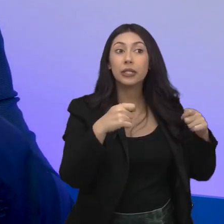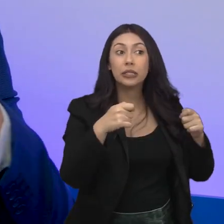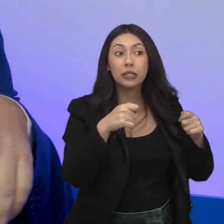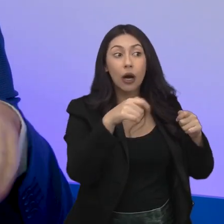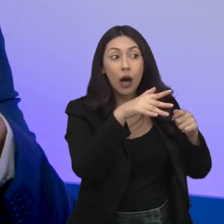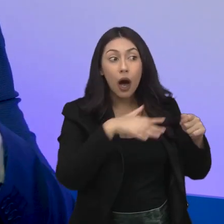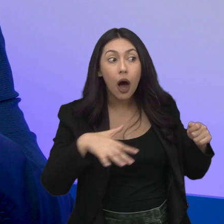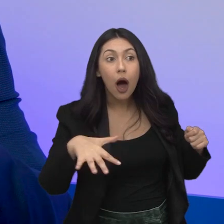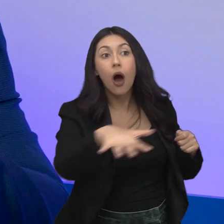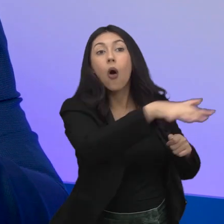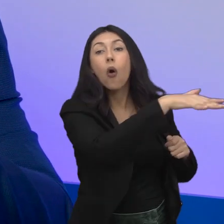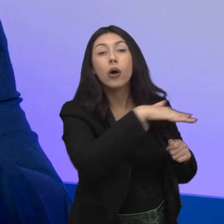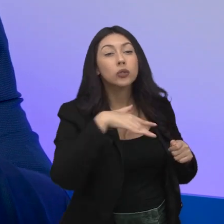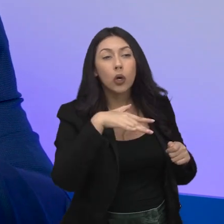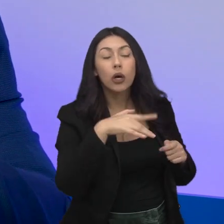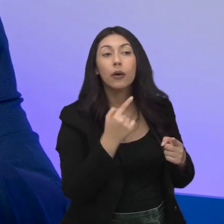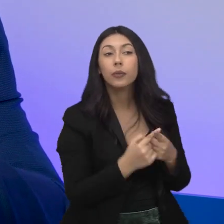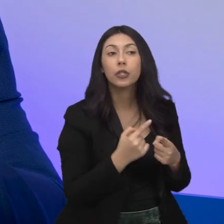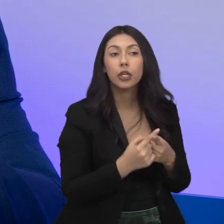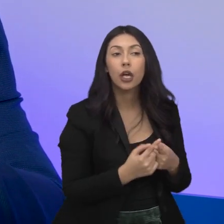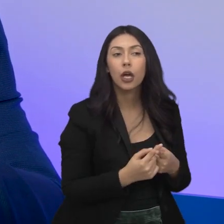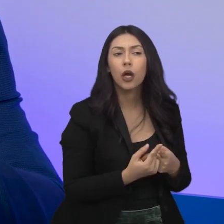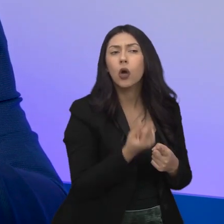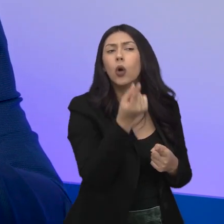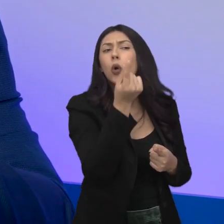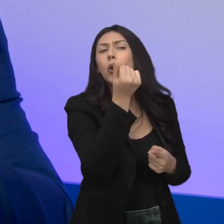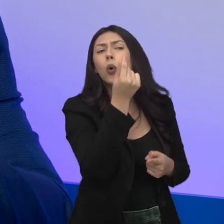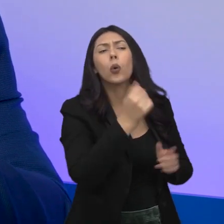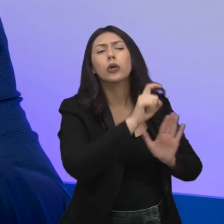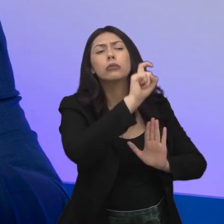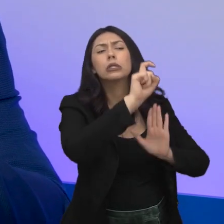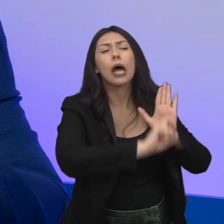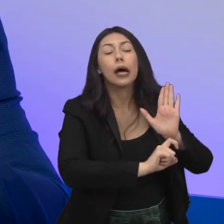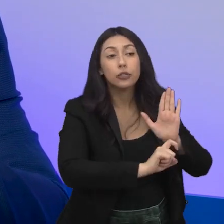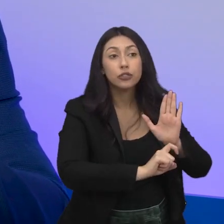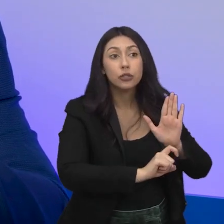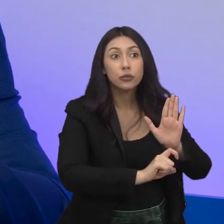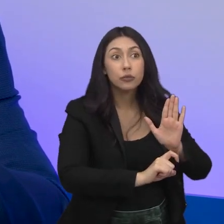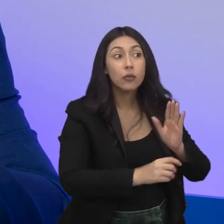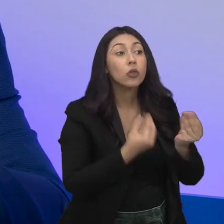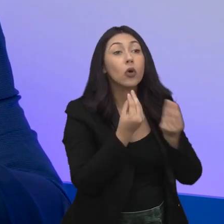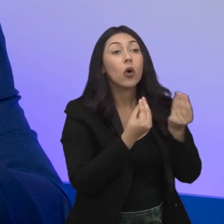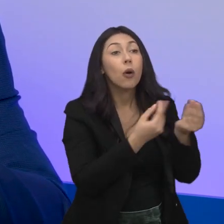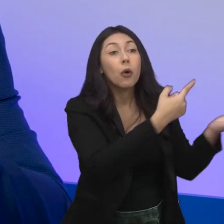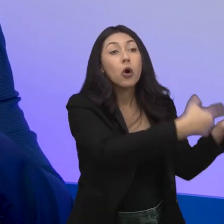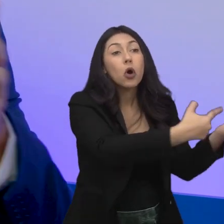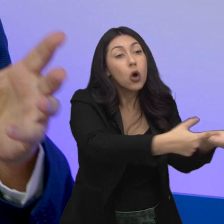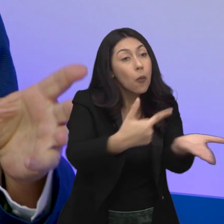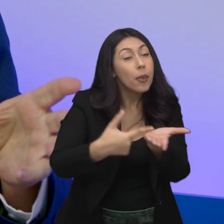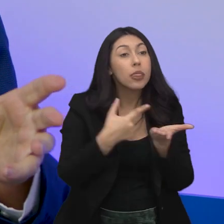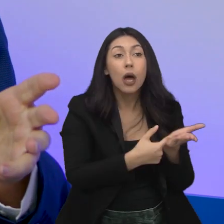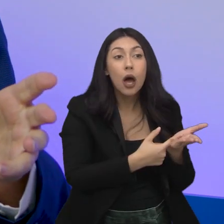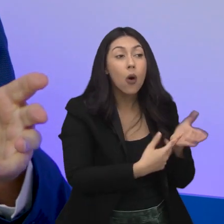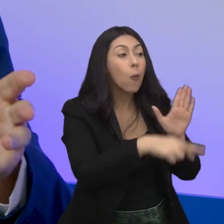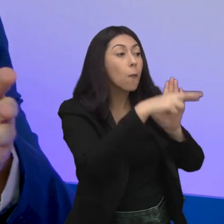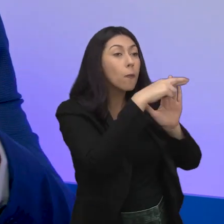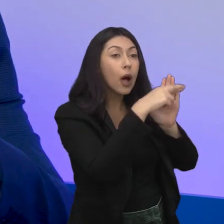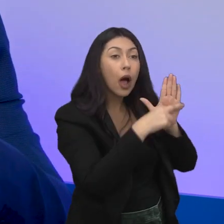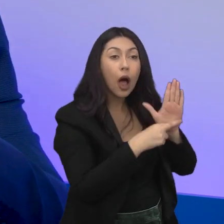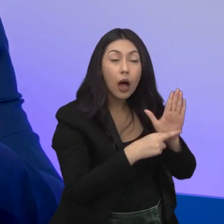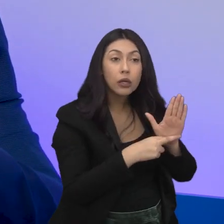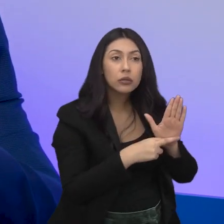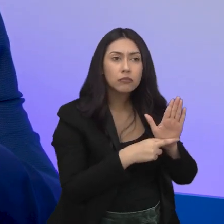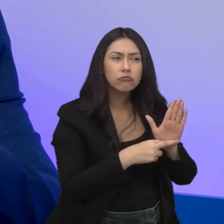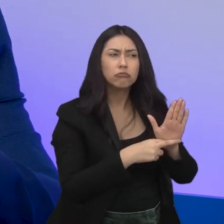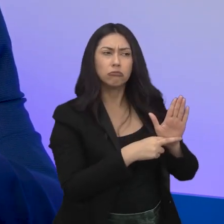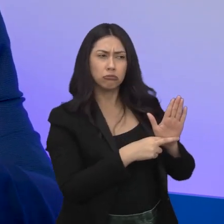ele não observa ao redor. Ele falou, qual que é o valor da taxa condominial? Como que é a convenção do condomínio, o regimento interno? Será